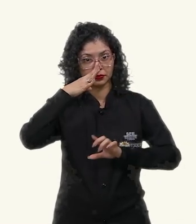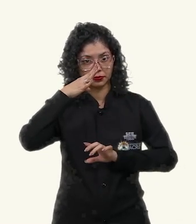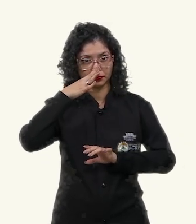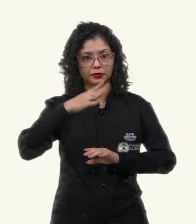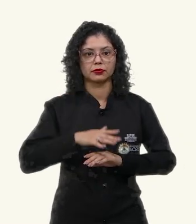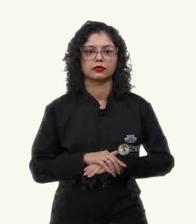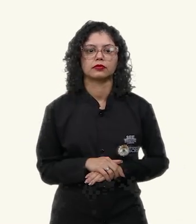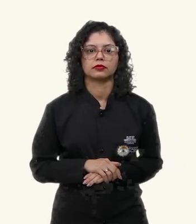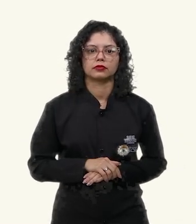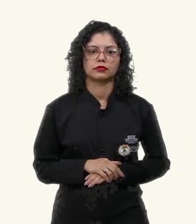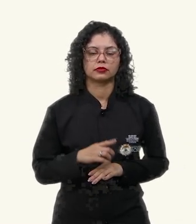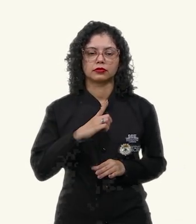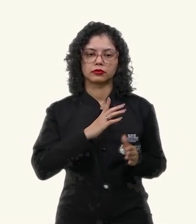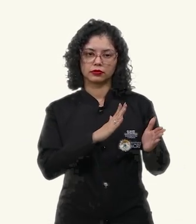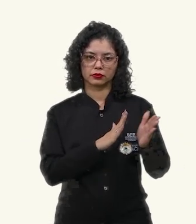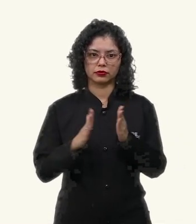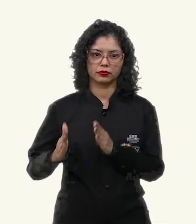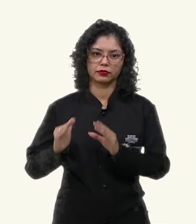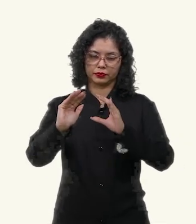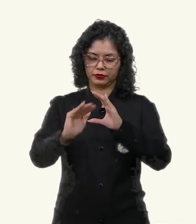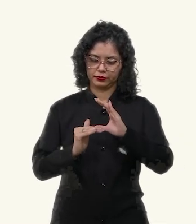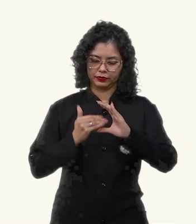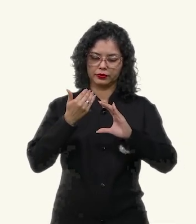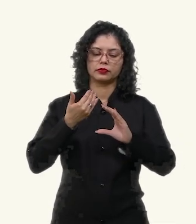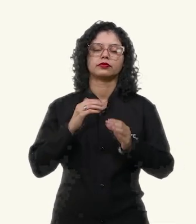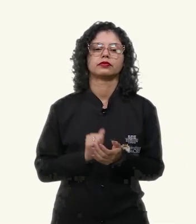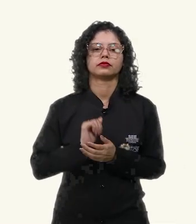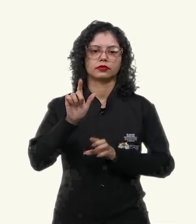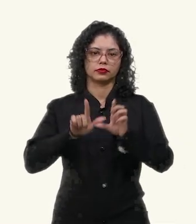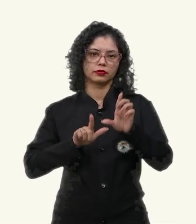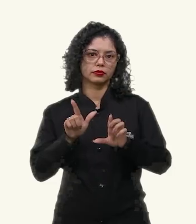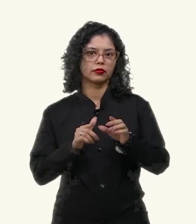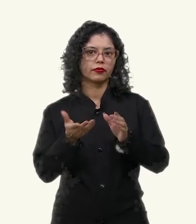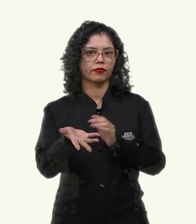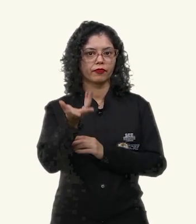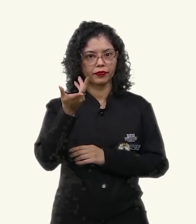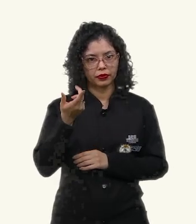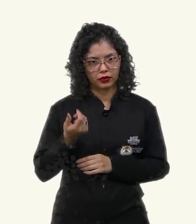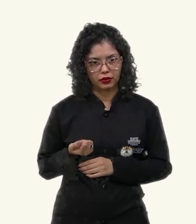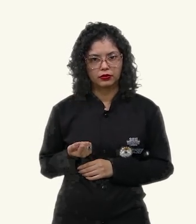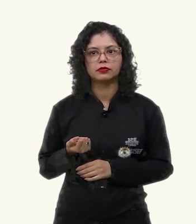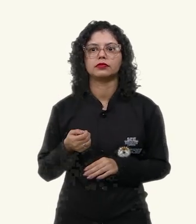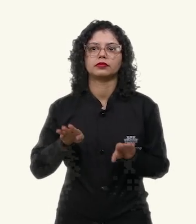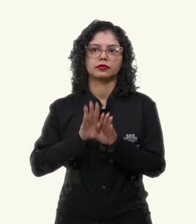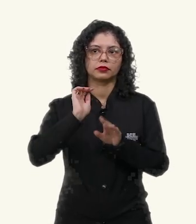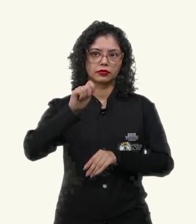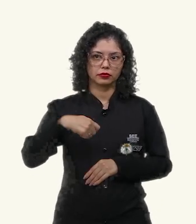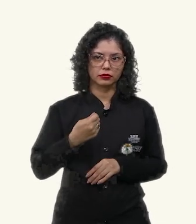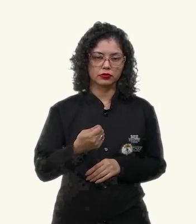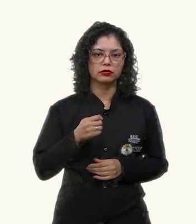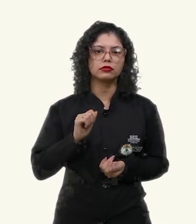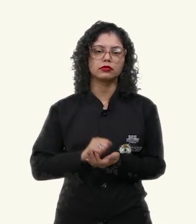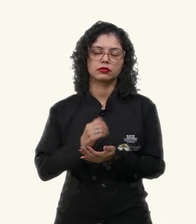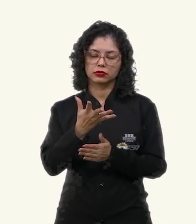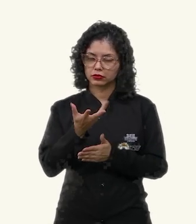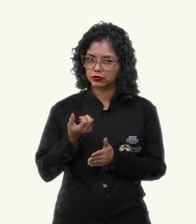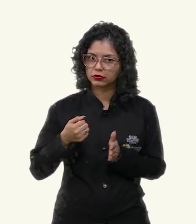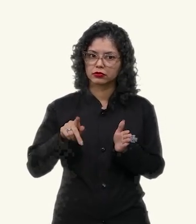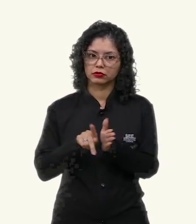telespectadores, né? Então, tem essa parte de recepção, né? Então, a TV de vocês vai receber, né, esse sinal, vai captar